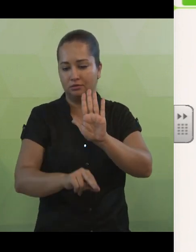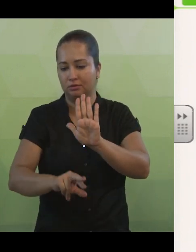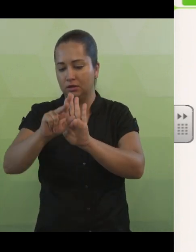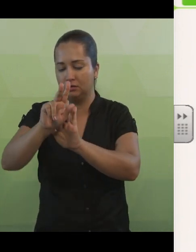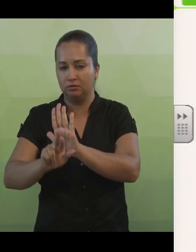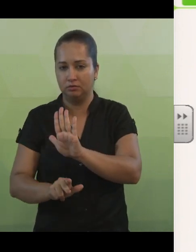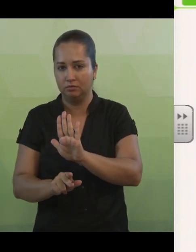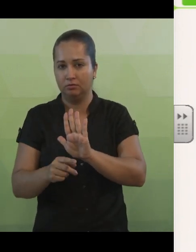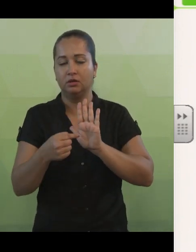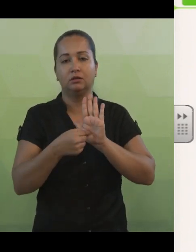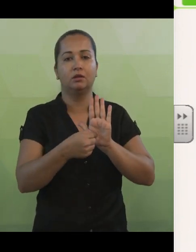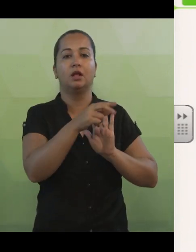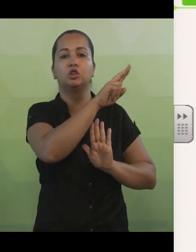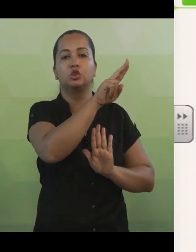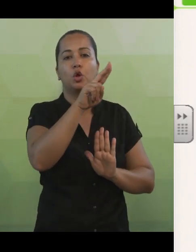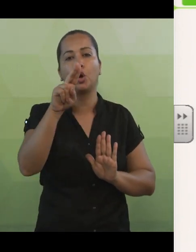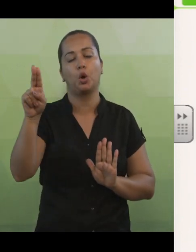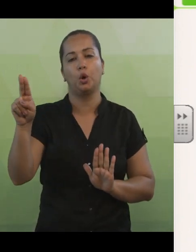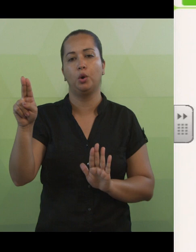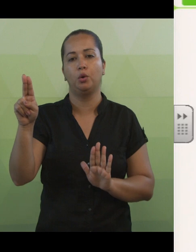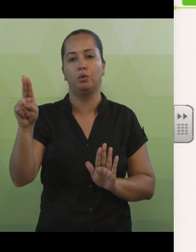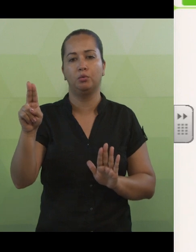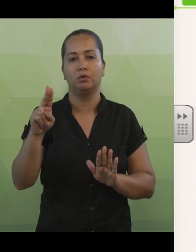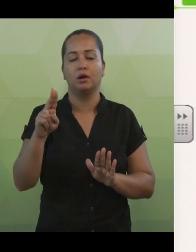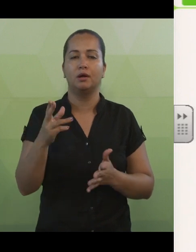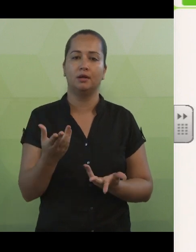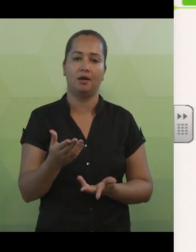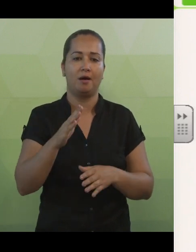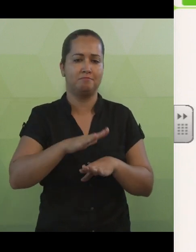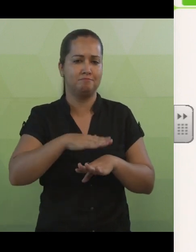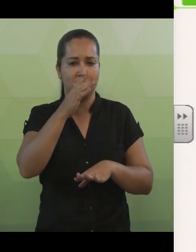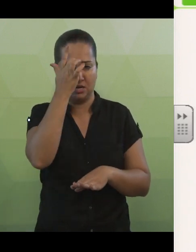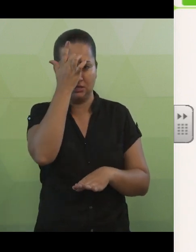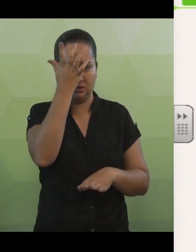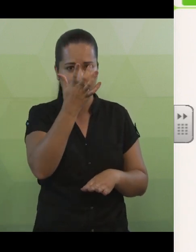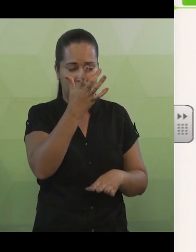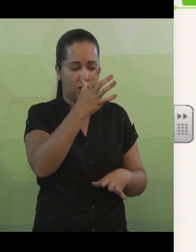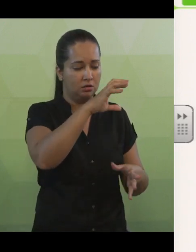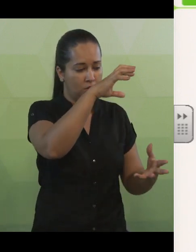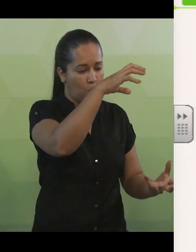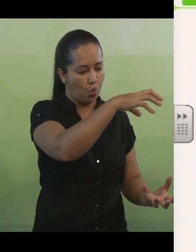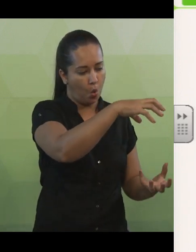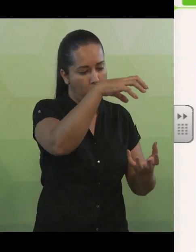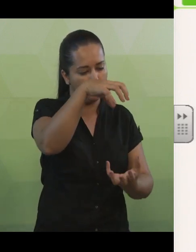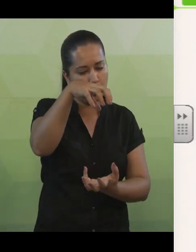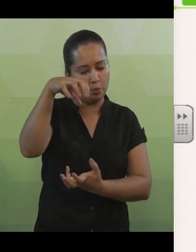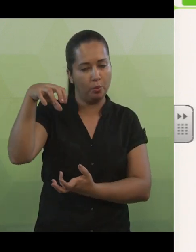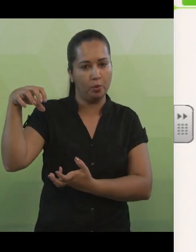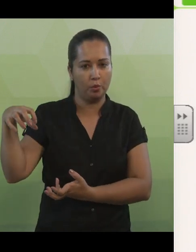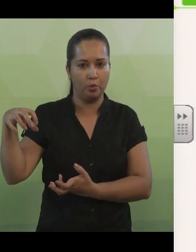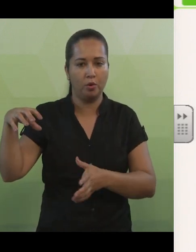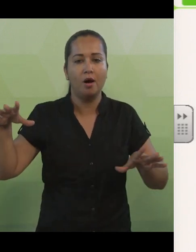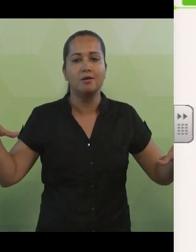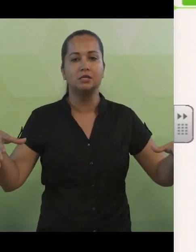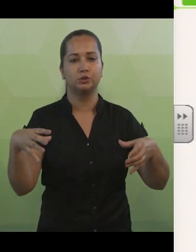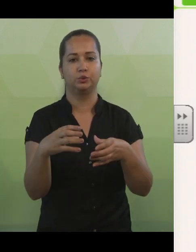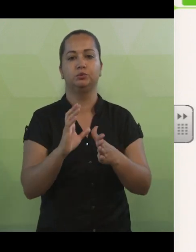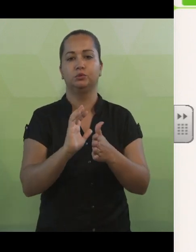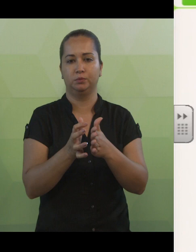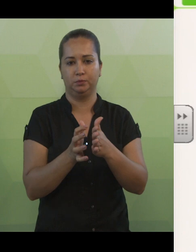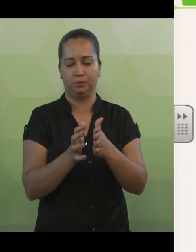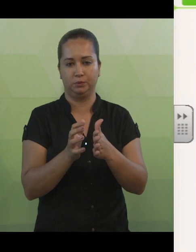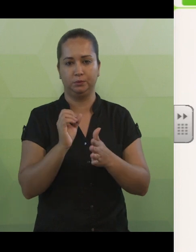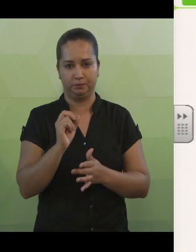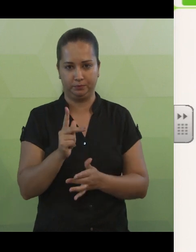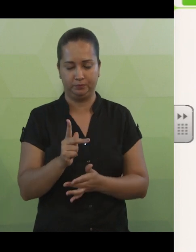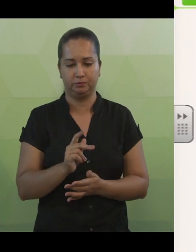nome a cada um deles. Isso facilita tratar de forma agrupada dos elementos que compõem o banco de dados.